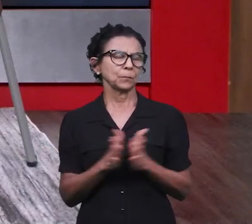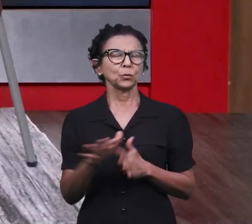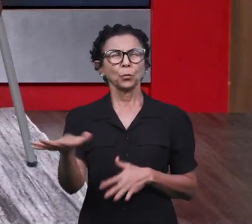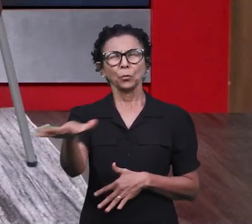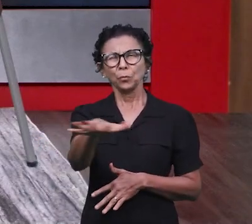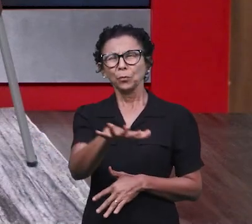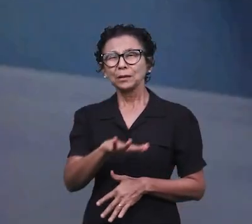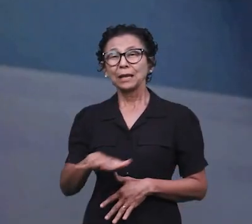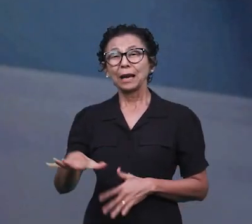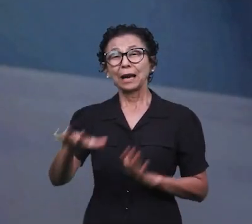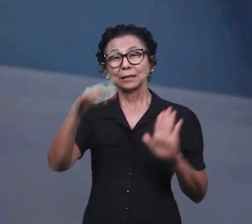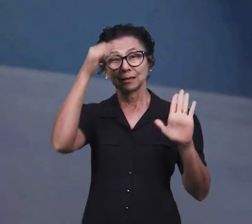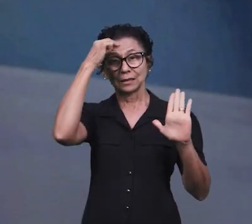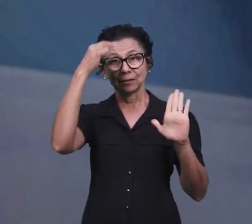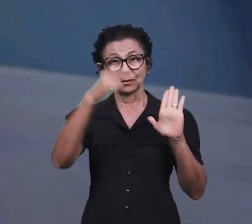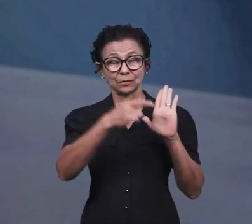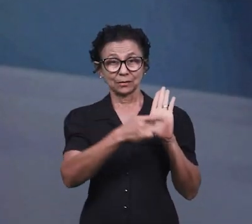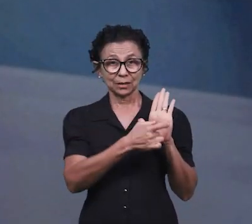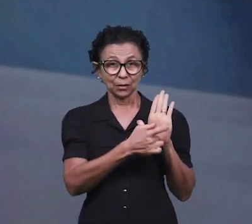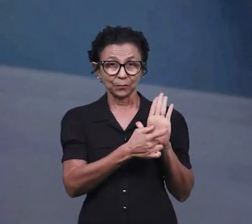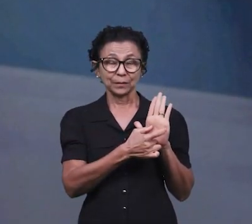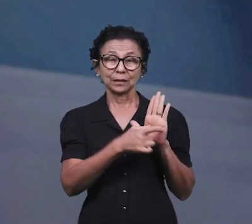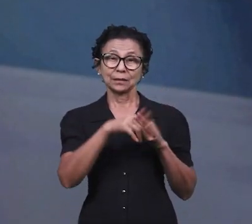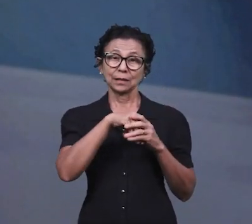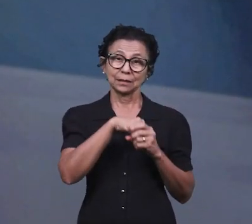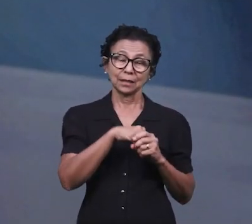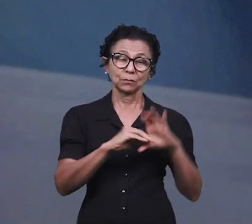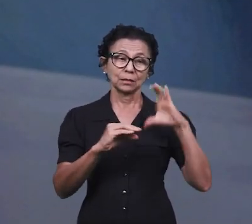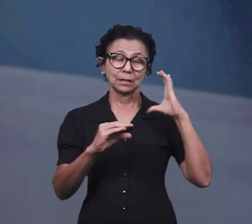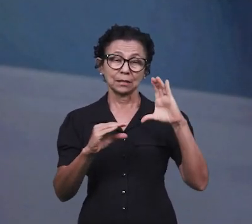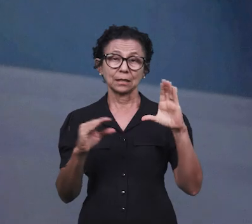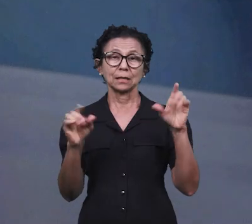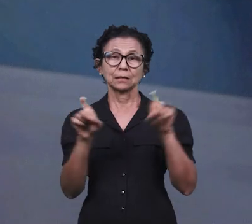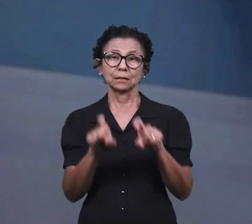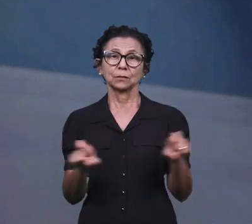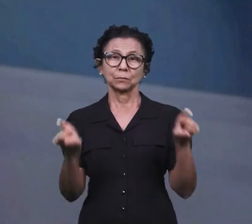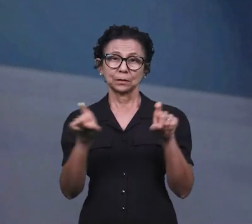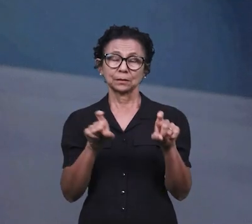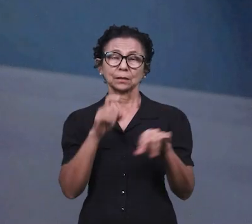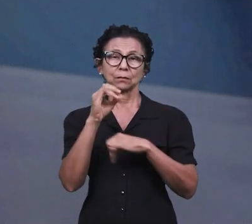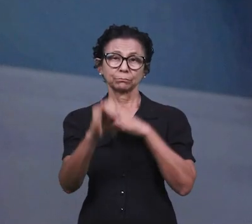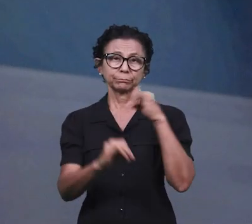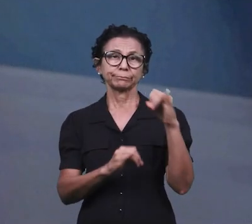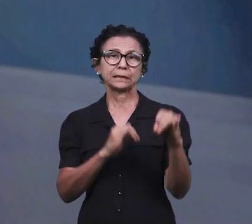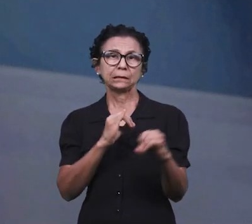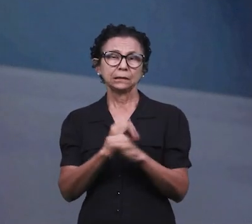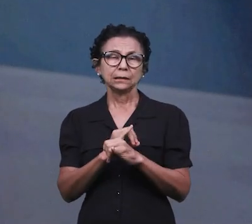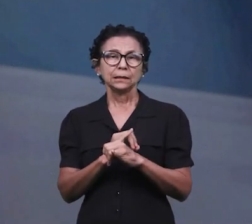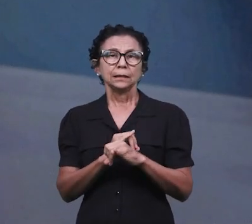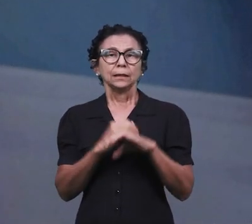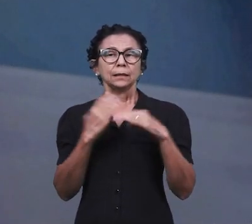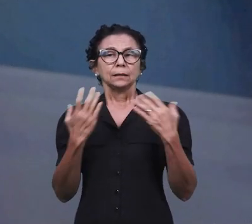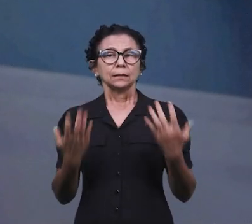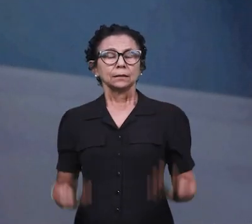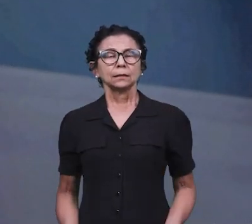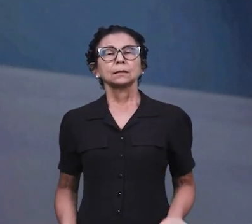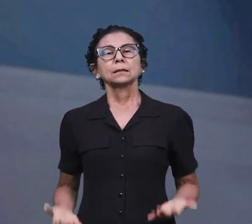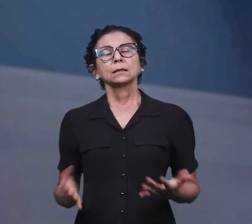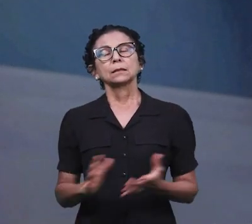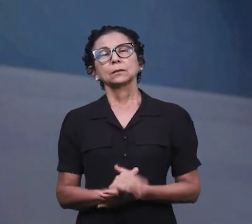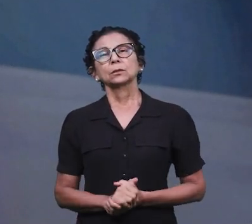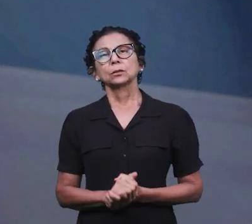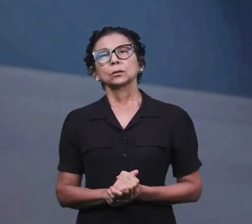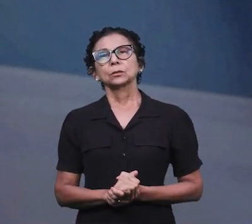de inteligência artificial, que é uma área da ciência da computação, ela vai trabalhar